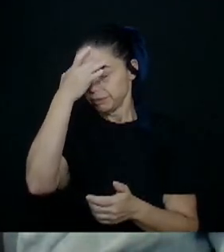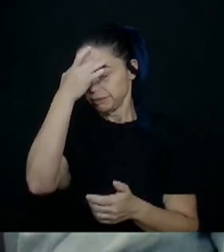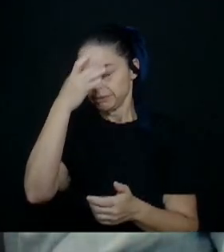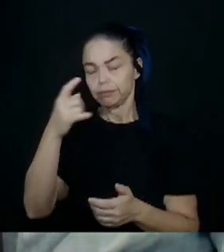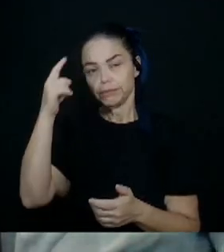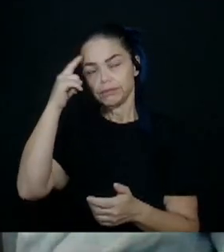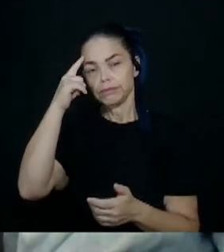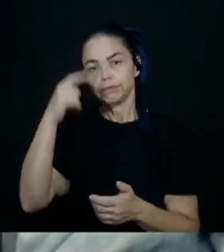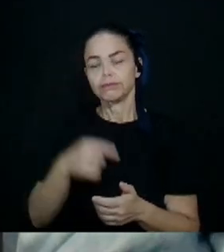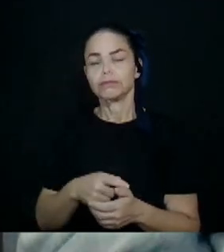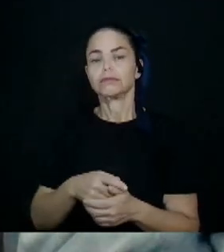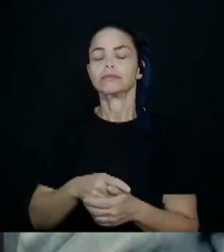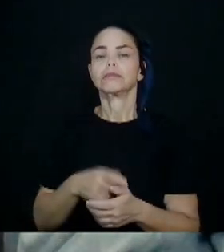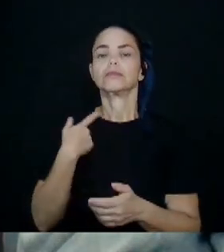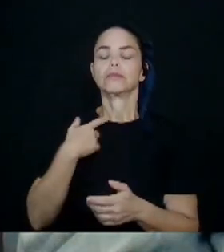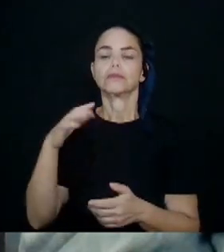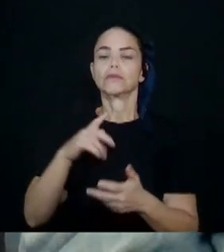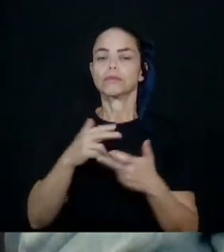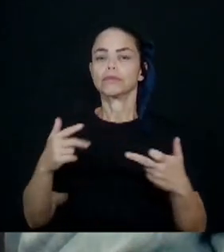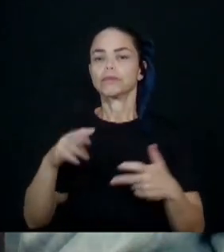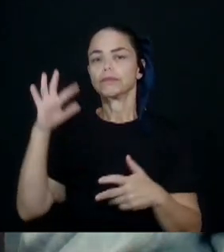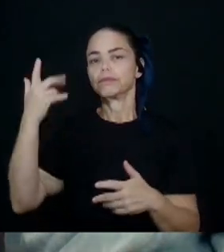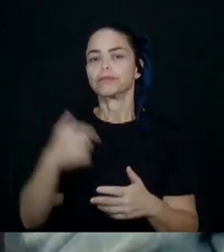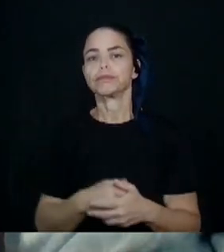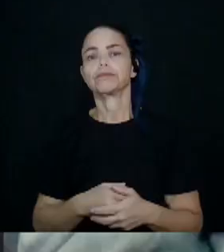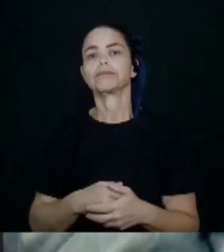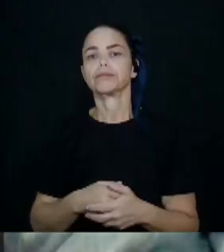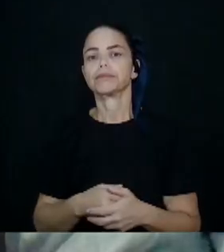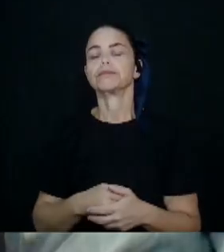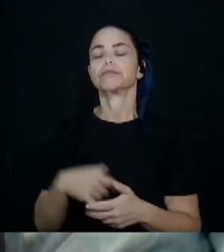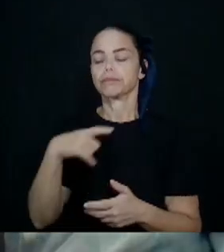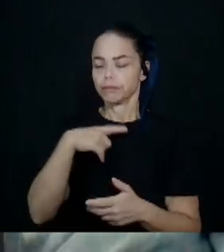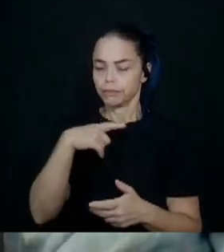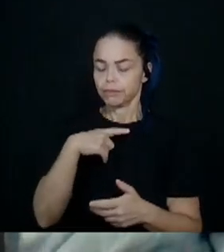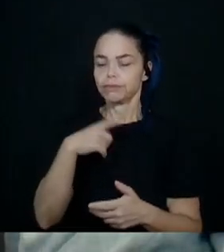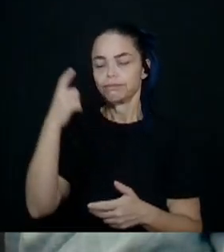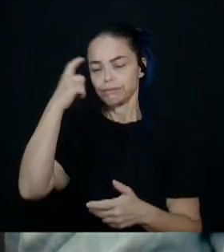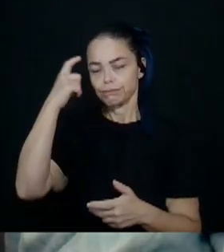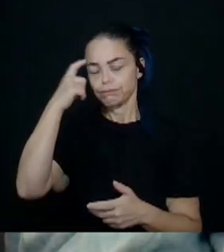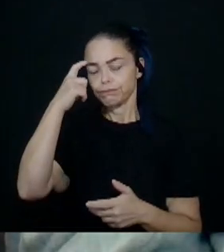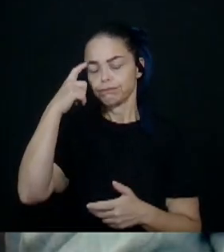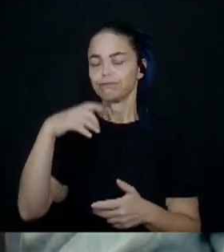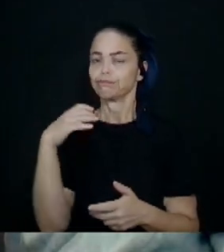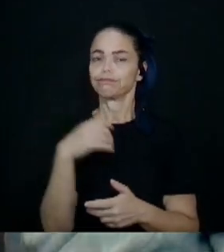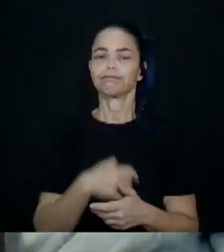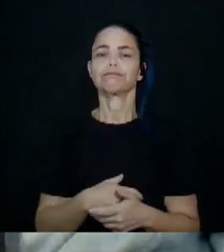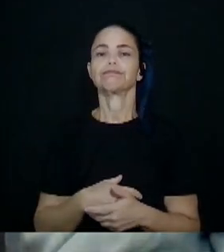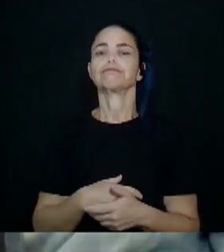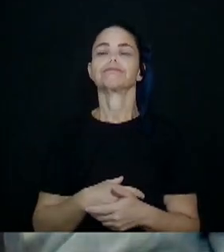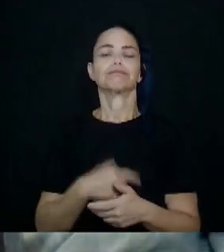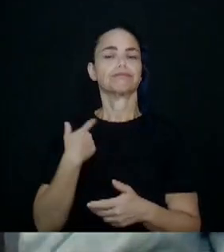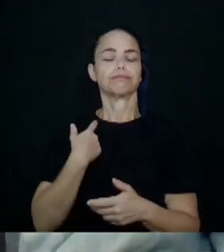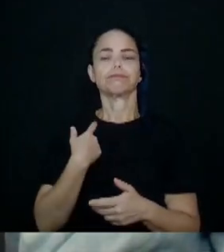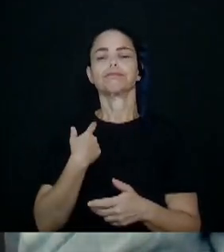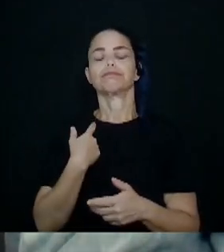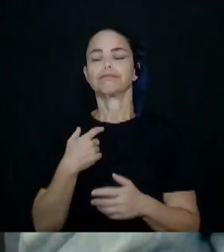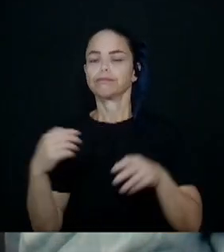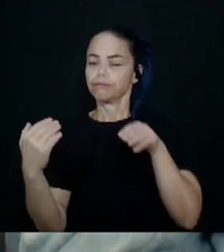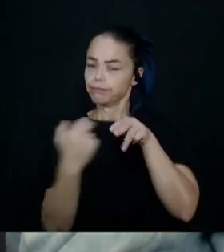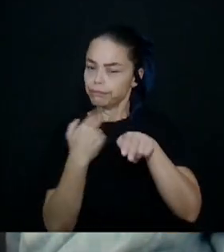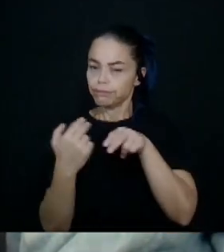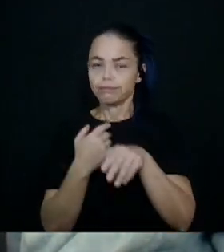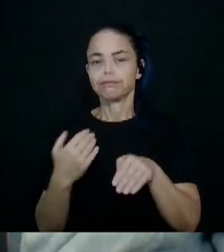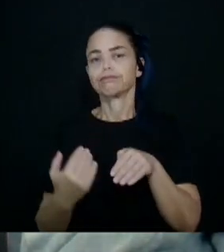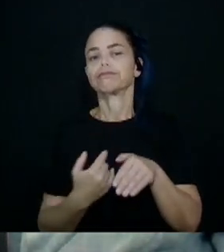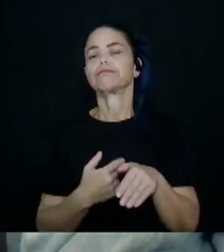dinâmico, muitas coisas acontecem, né? E a gente tem ali os pensamentos automáticos que a gente está no trânsito, está pensando, né? O